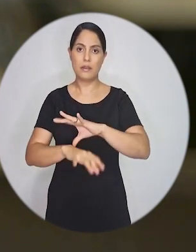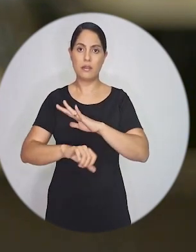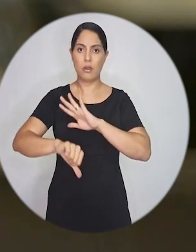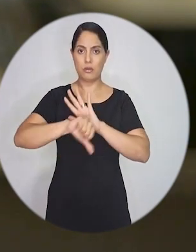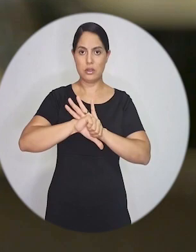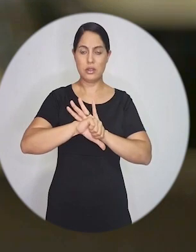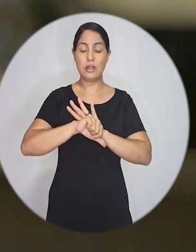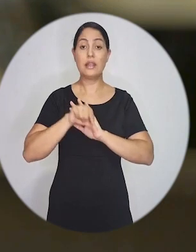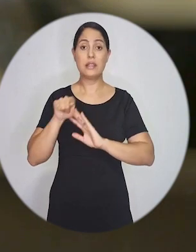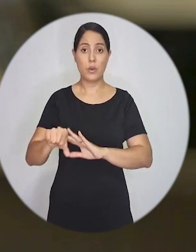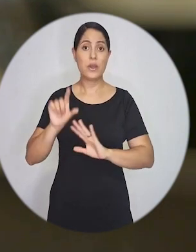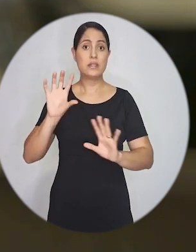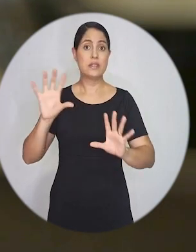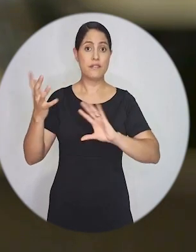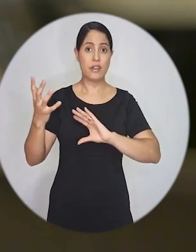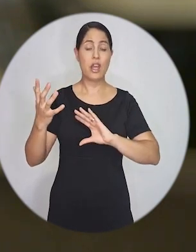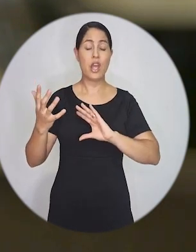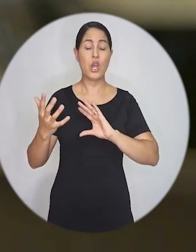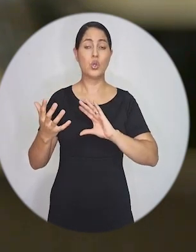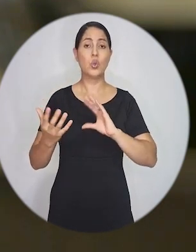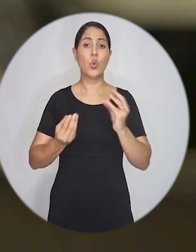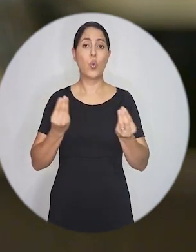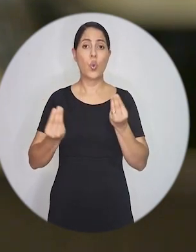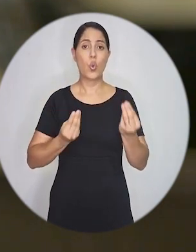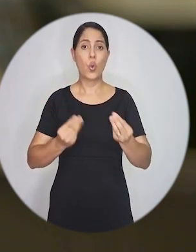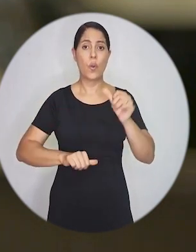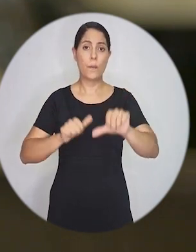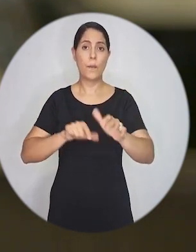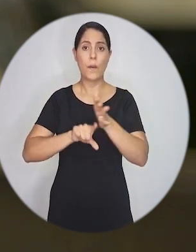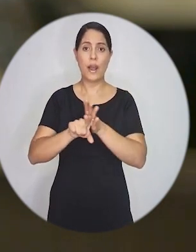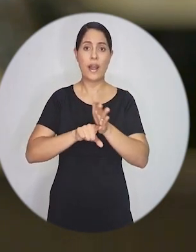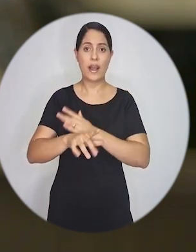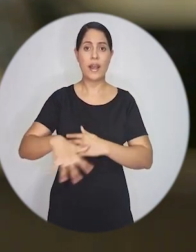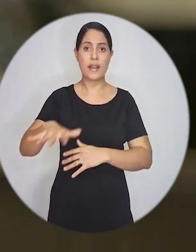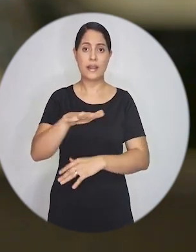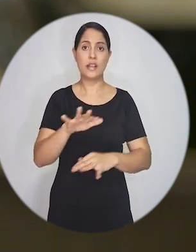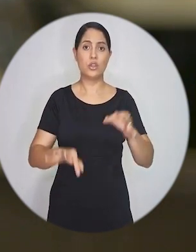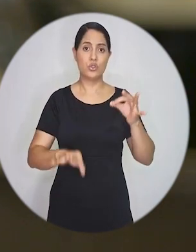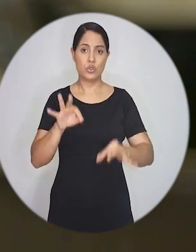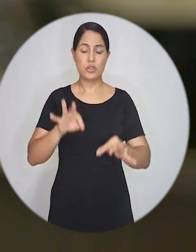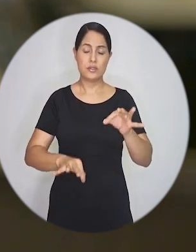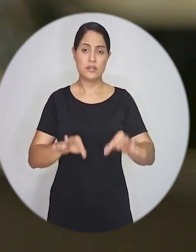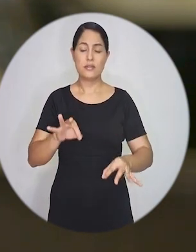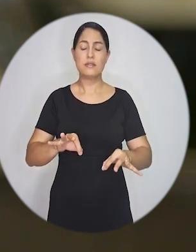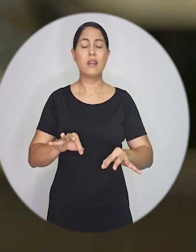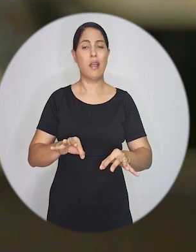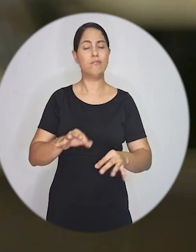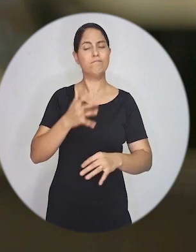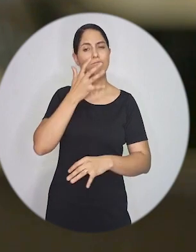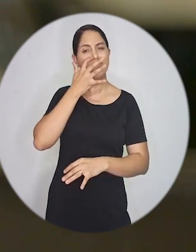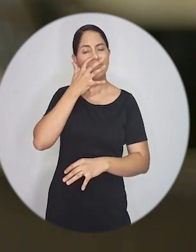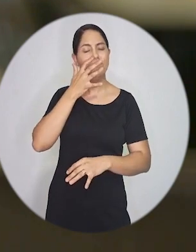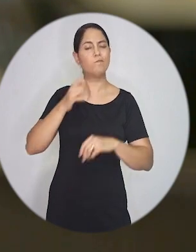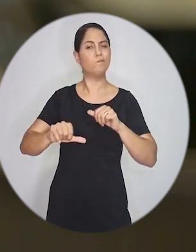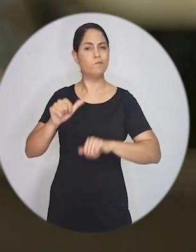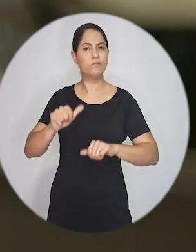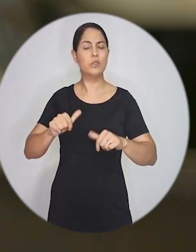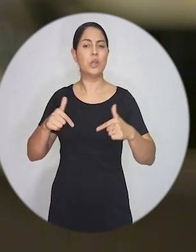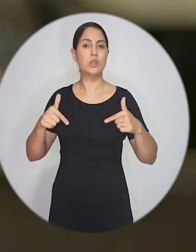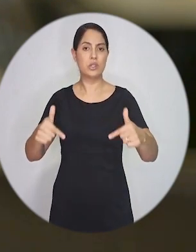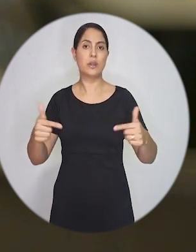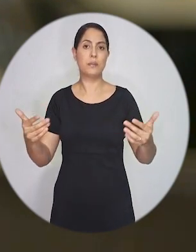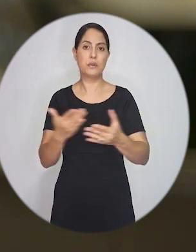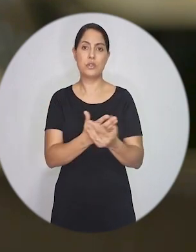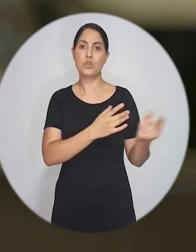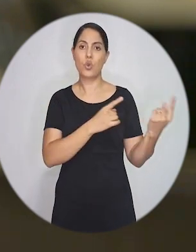evento, que o aprimoramento deva partir também do Poder Judiciário em dar maior atenção ao julgamento das